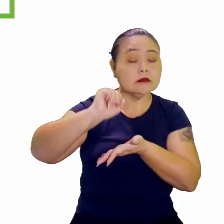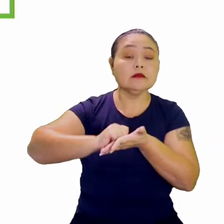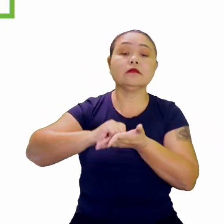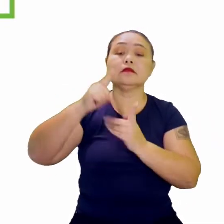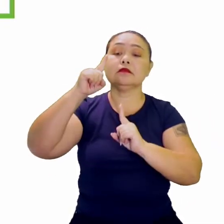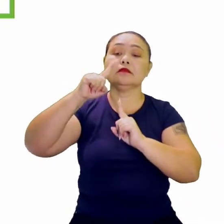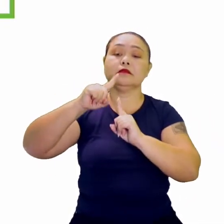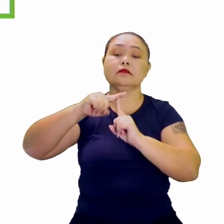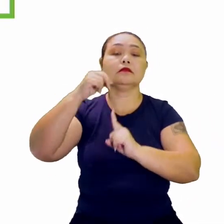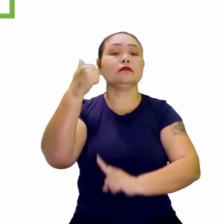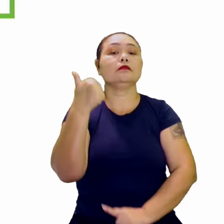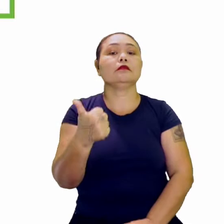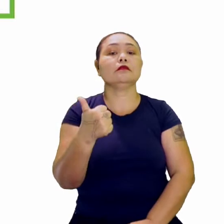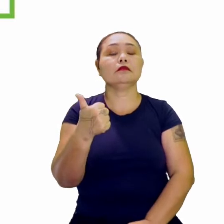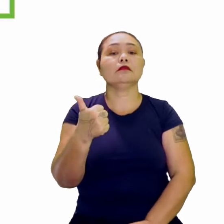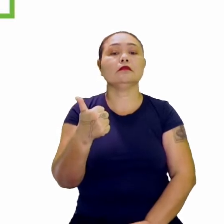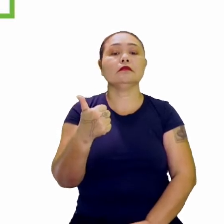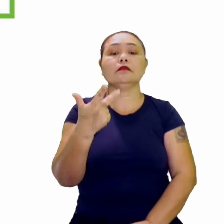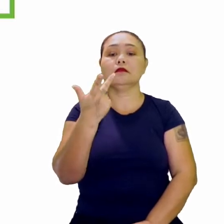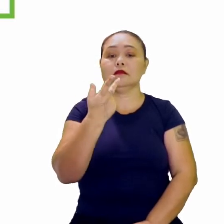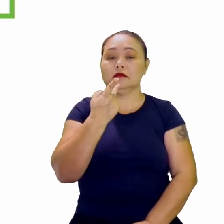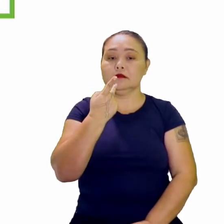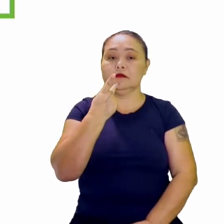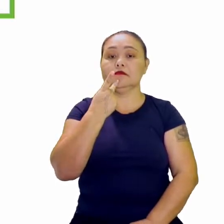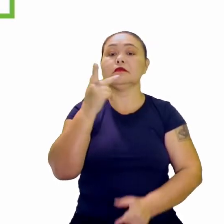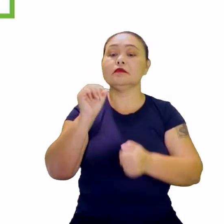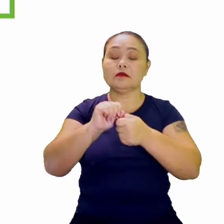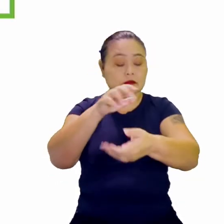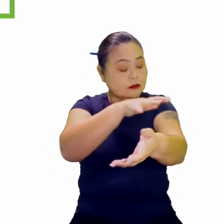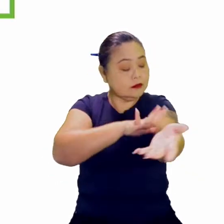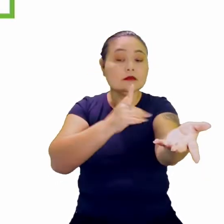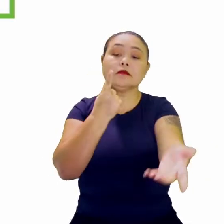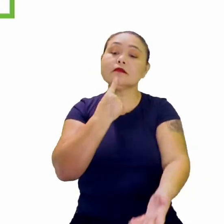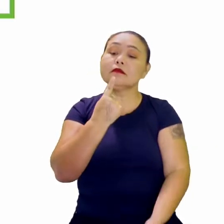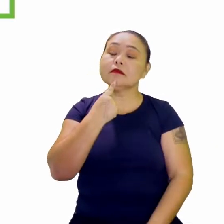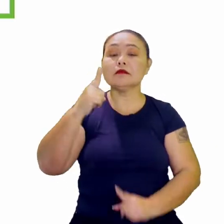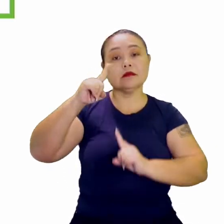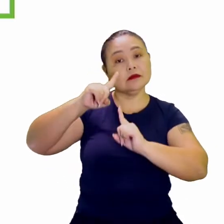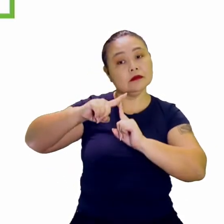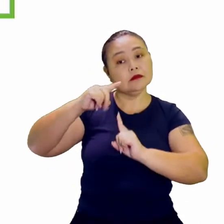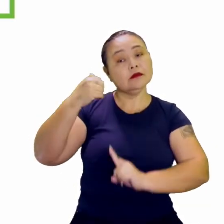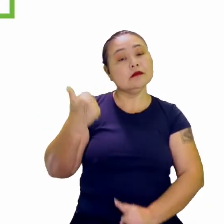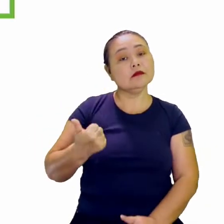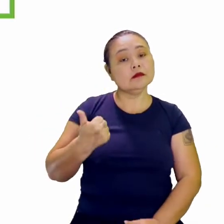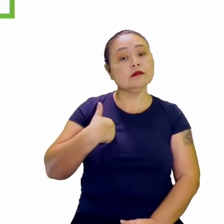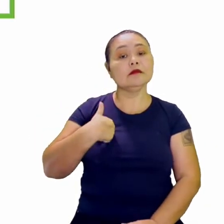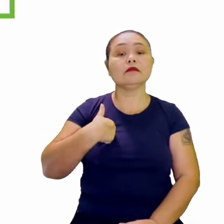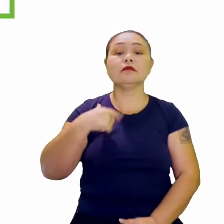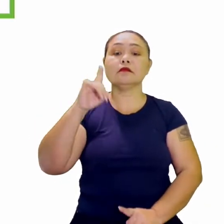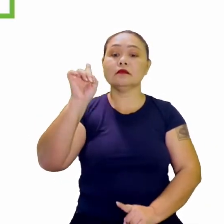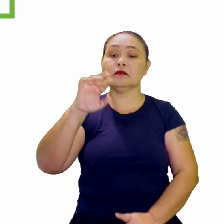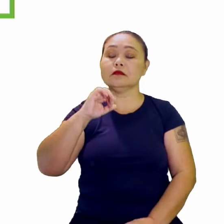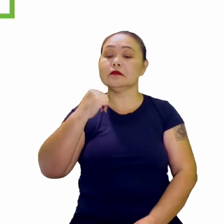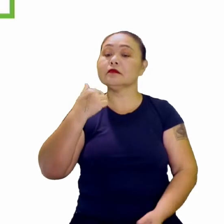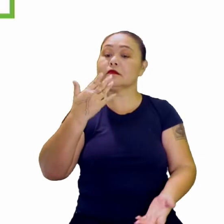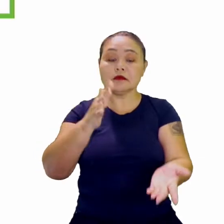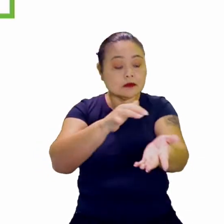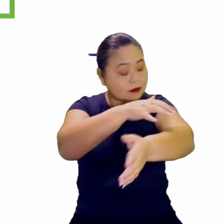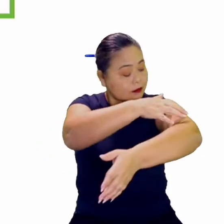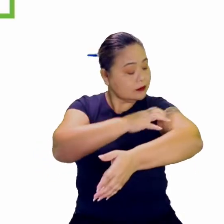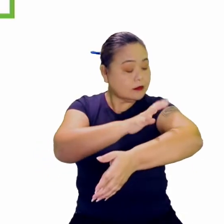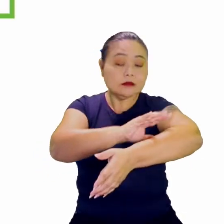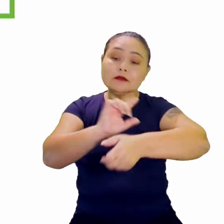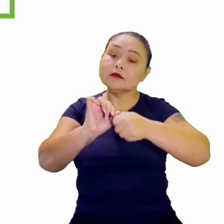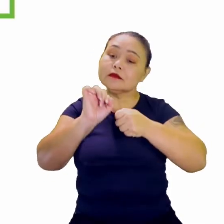tipo 1. Então, se eu digo que eu tenho fibra vermelha, eu tenho tipo 1. Fibra branca